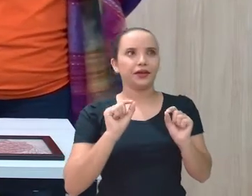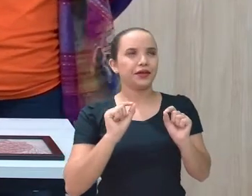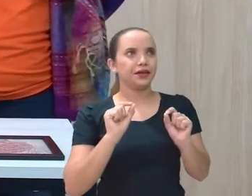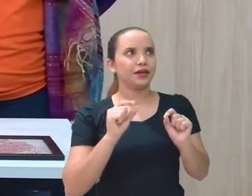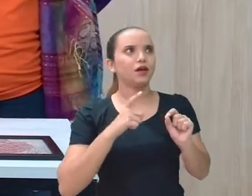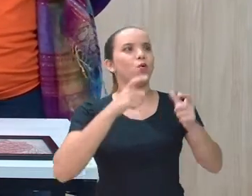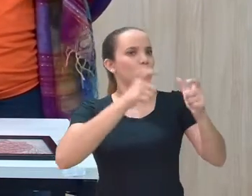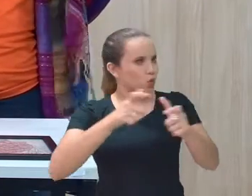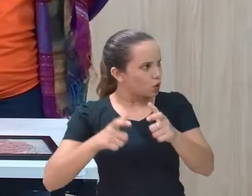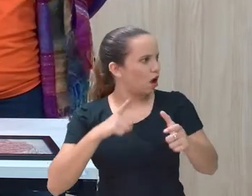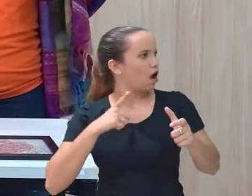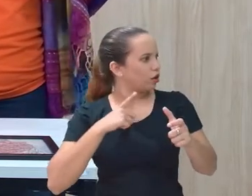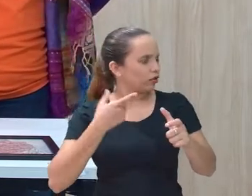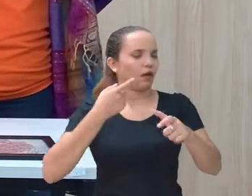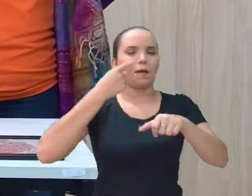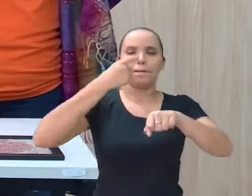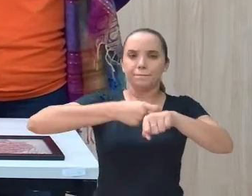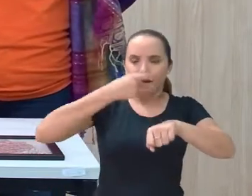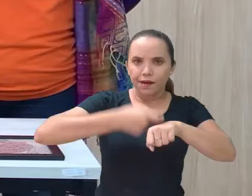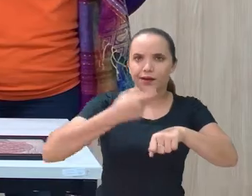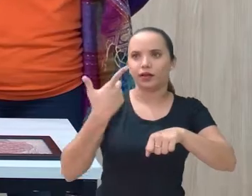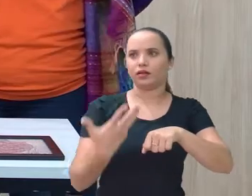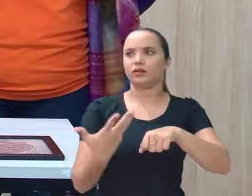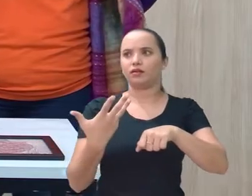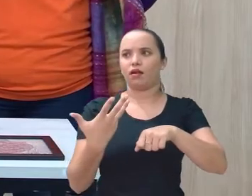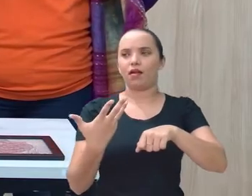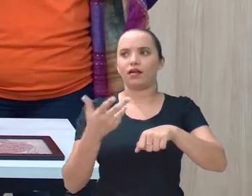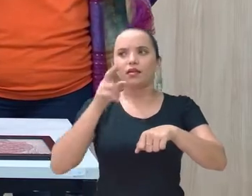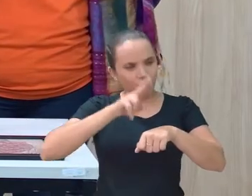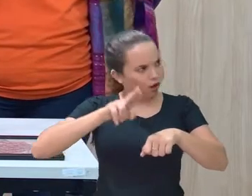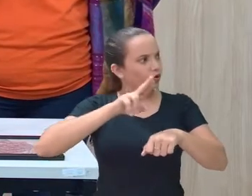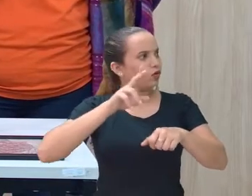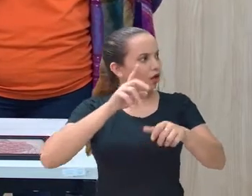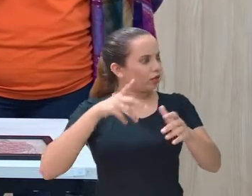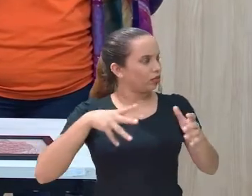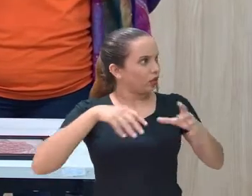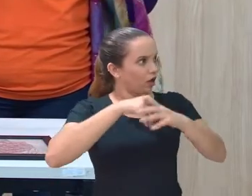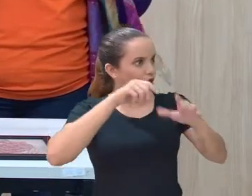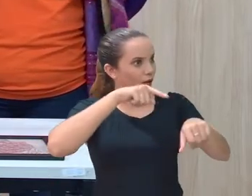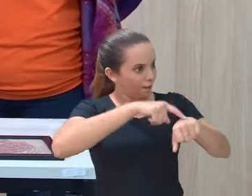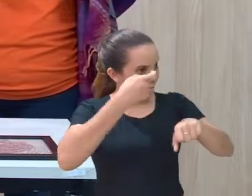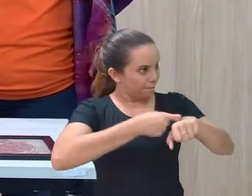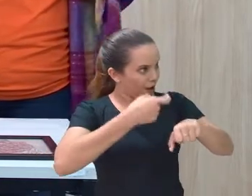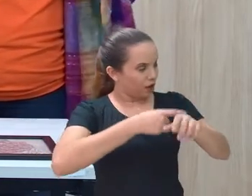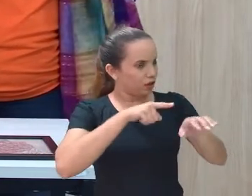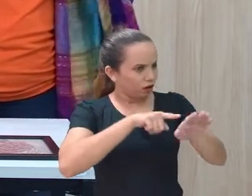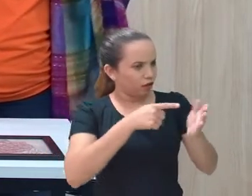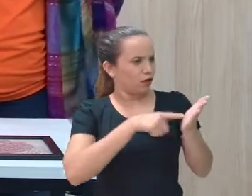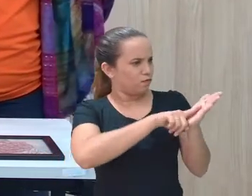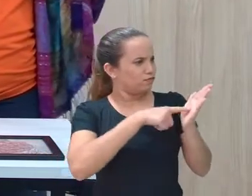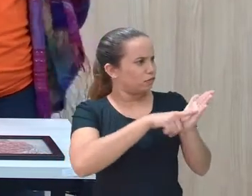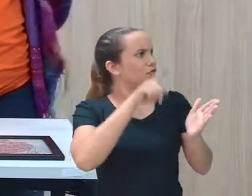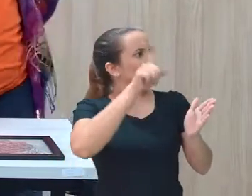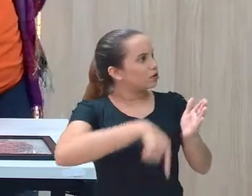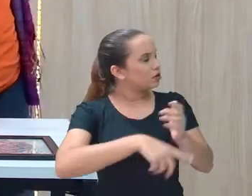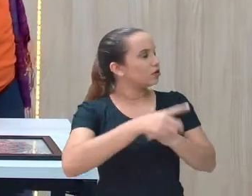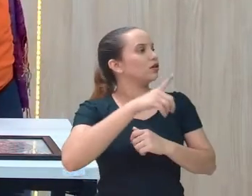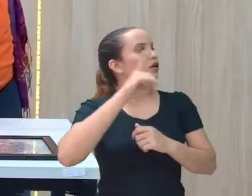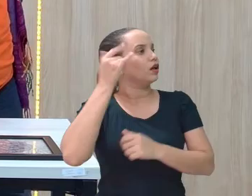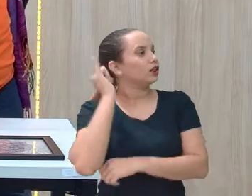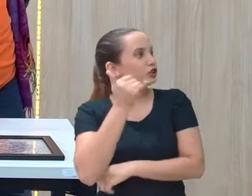onde tem pedras e entalhado nessas pedras, né? Tem o dia a dia dos Homens das Cavernas